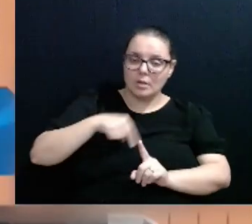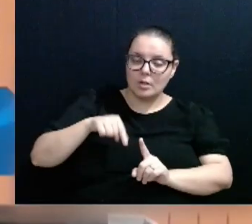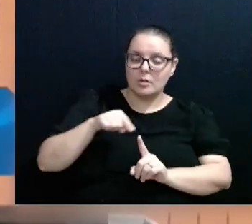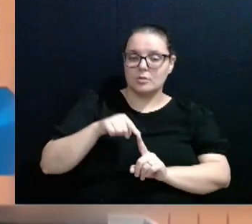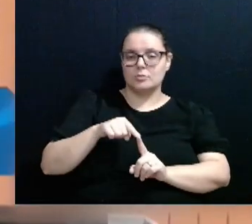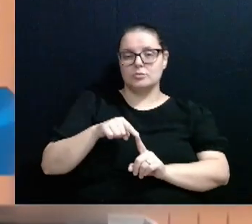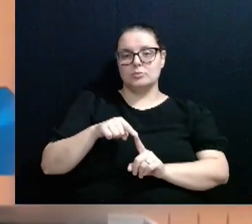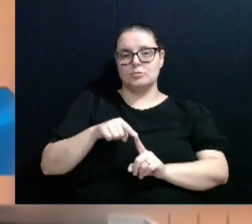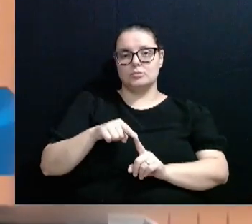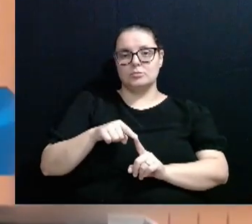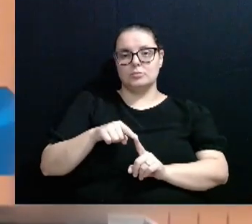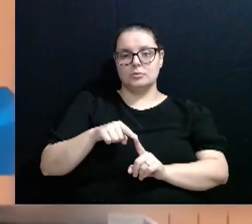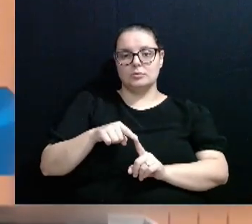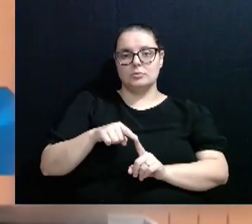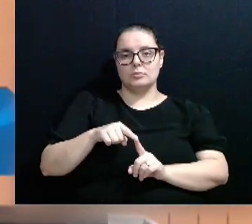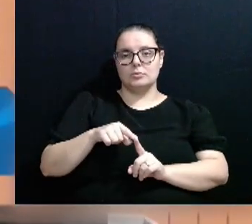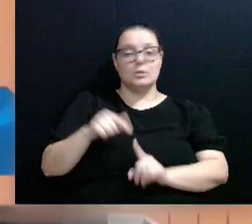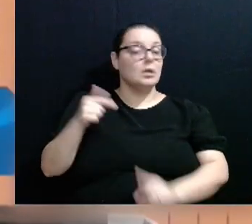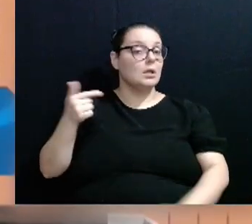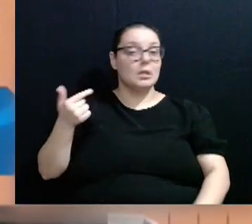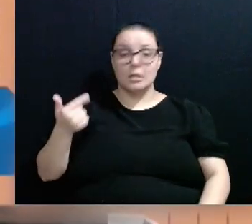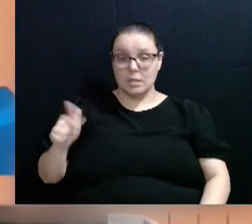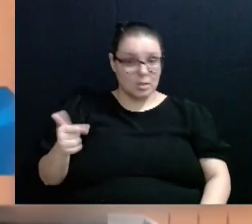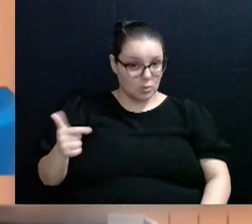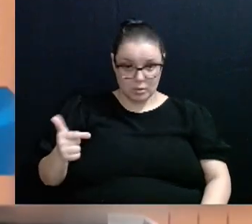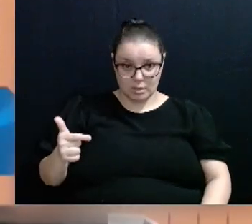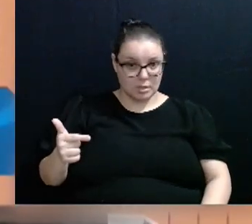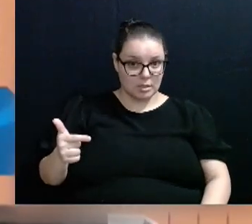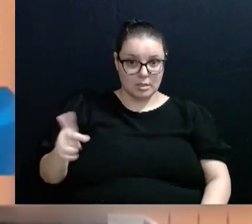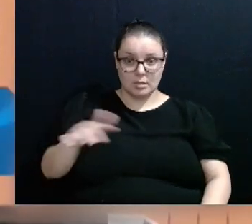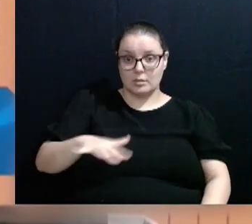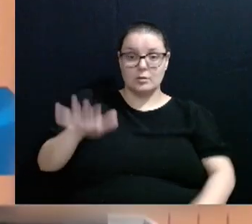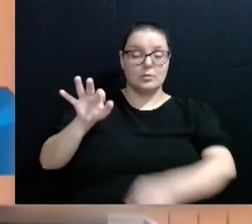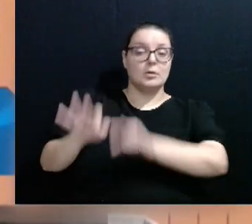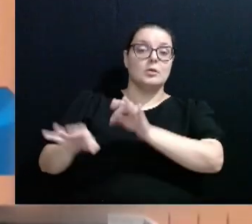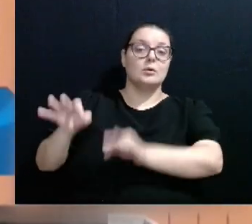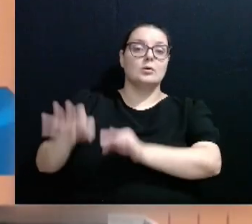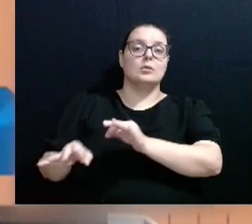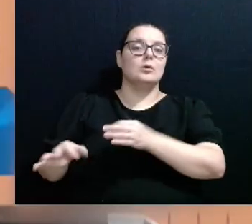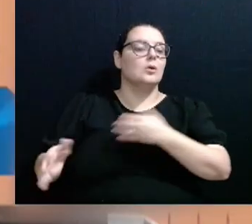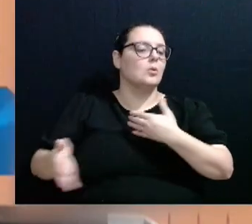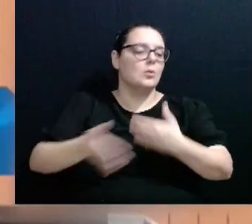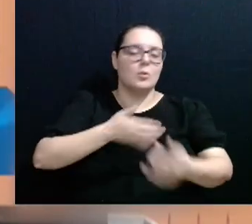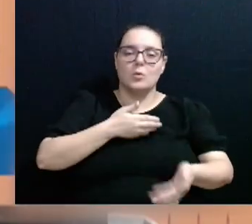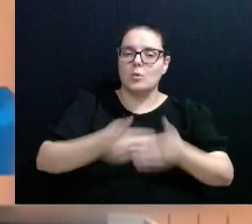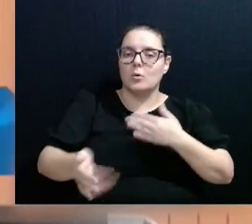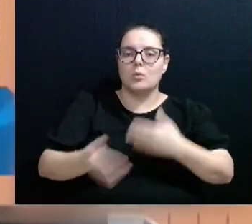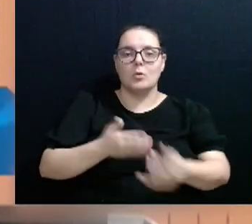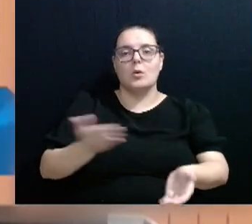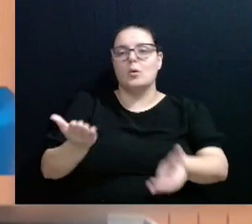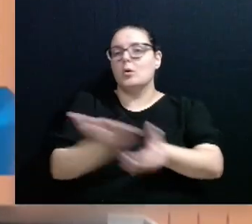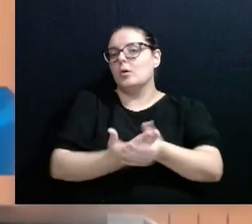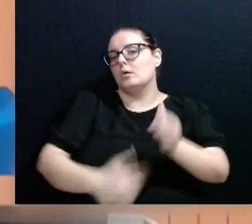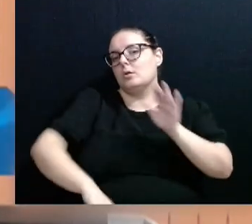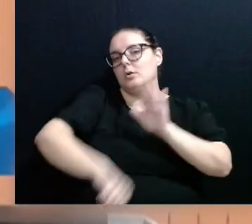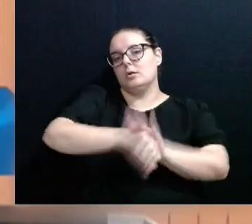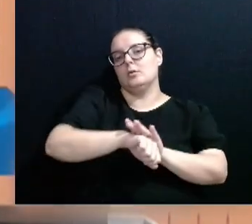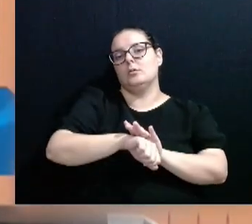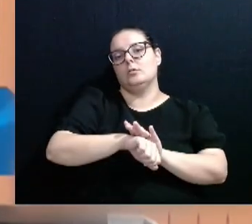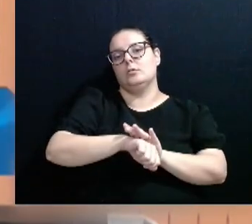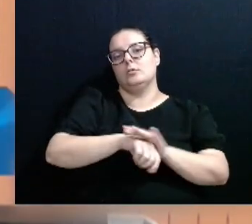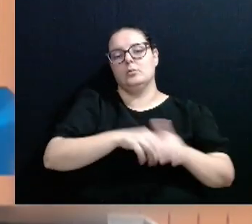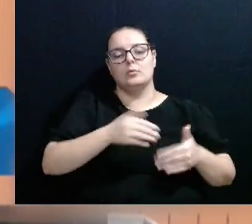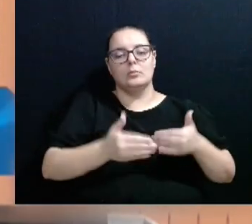que não existe no âmbito judicial qualquer processo criminal em curso contra a